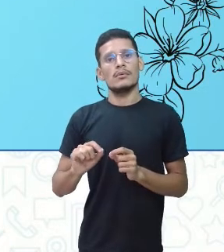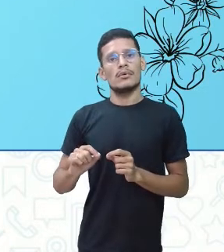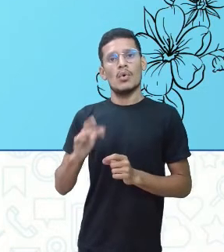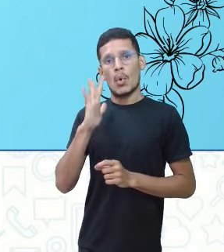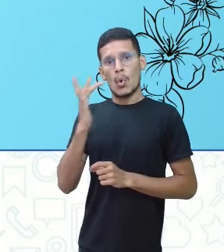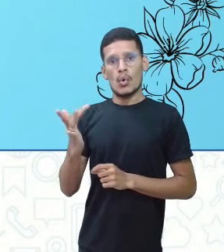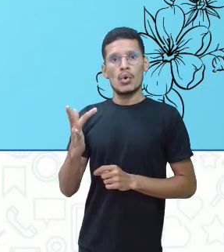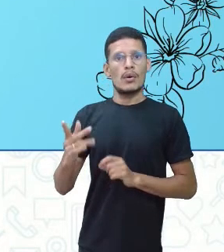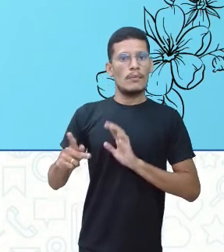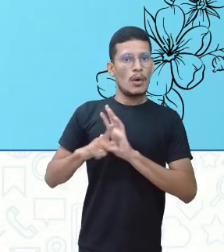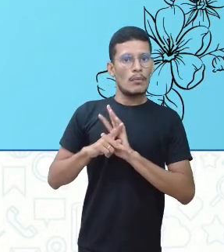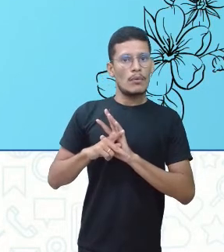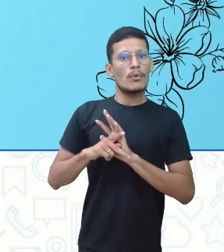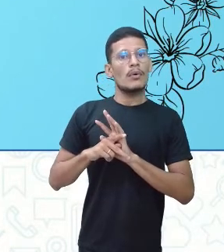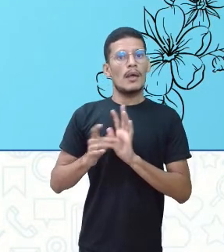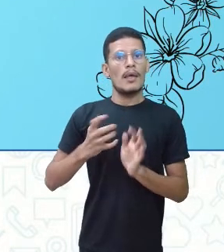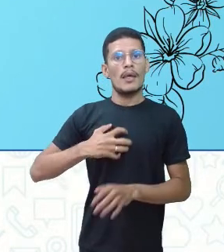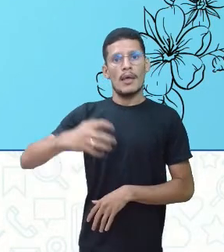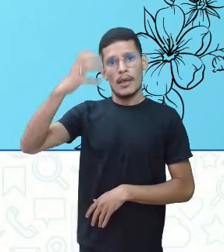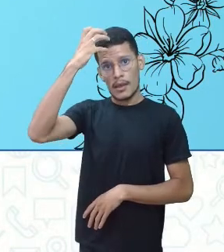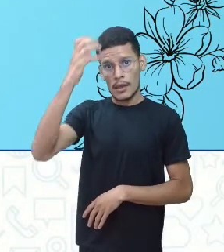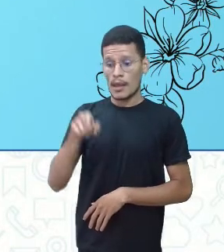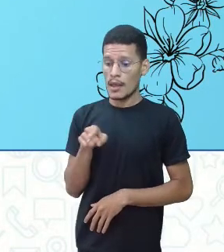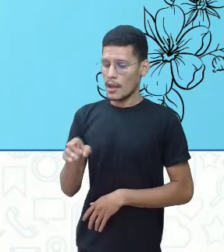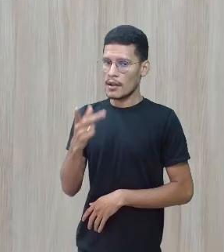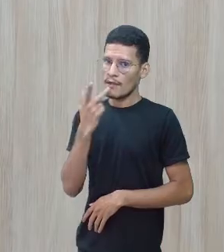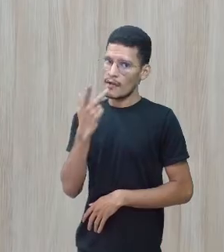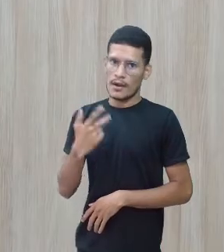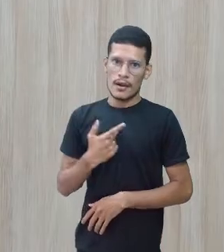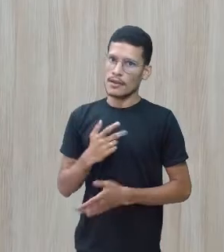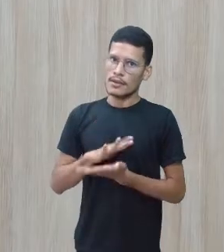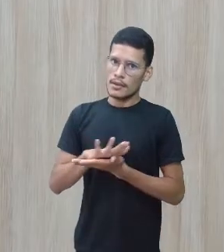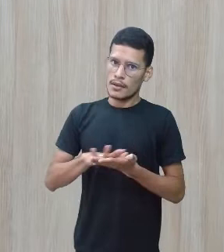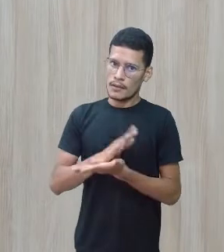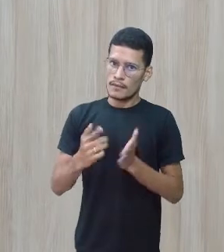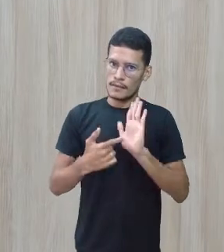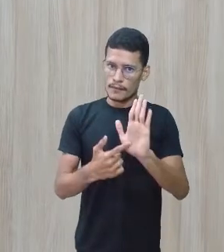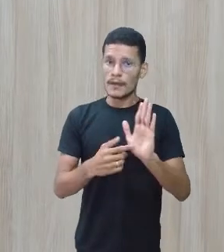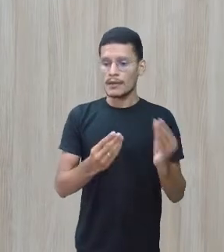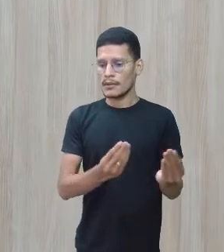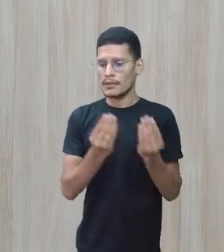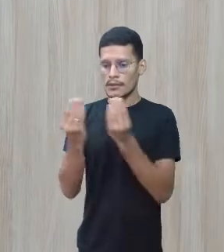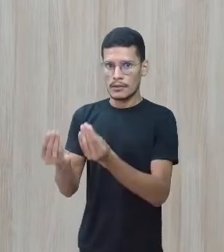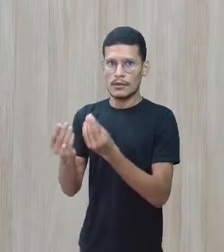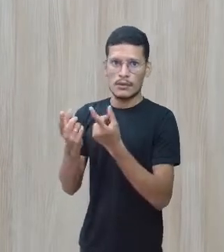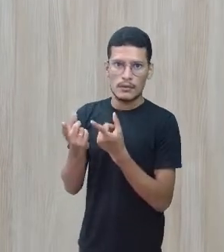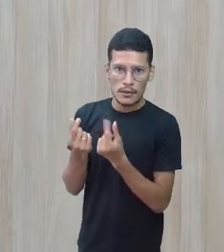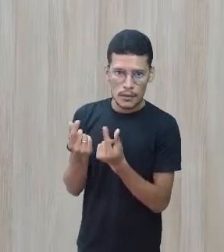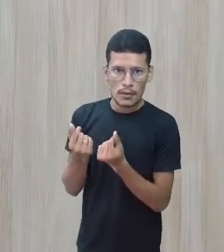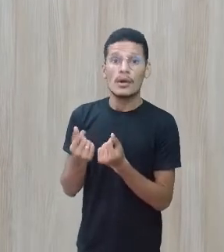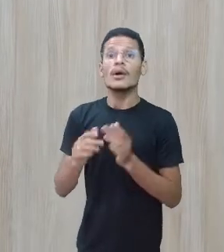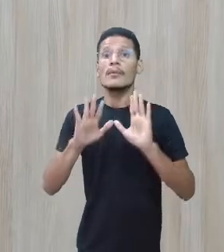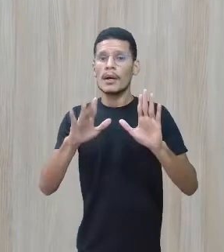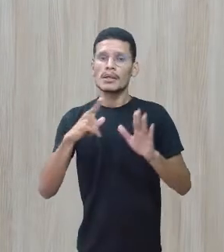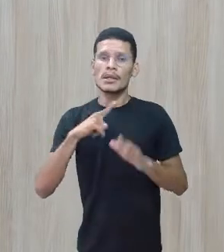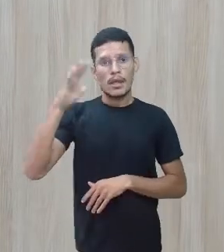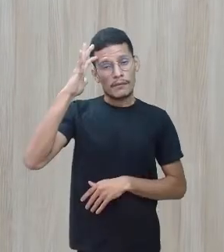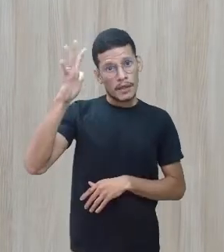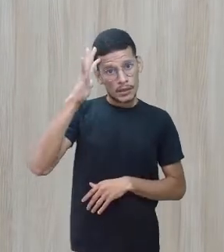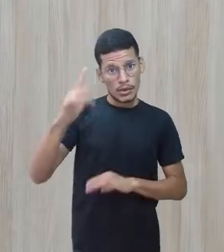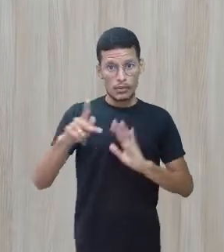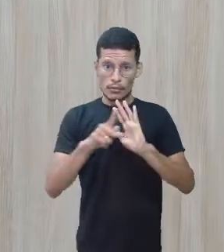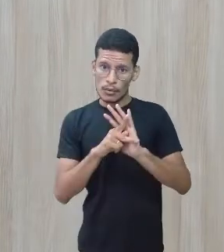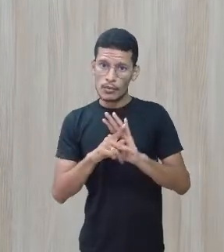E aí, os criados pedem para que o velho não revele e, em troca, lhe dão uma soma de dinheiro. Então, aqui a gente tem uma reflexão, né, sobre